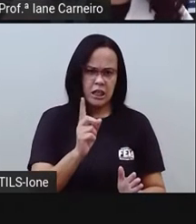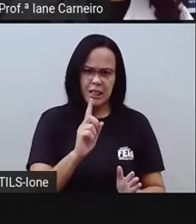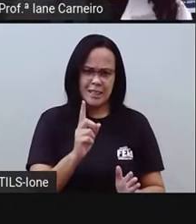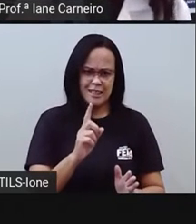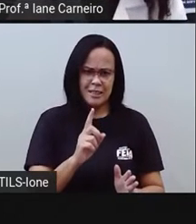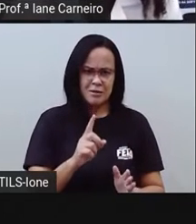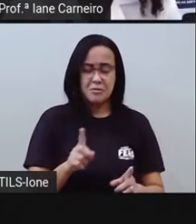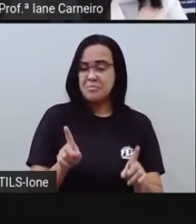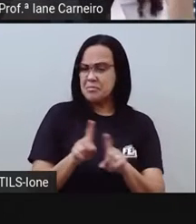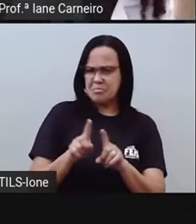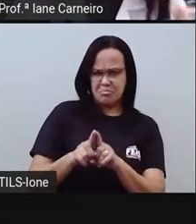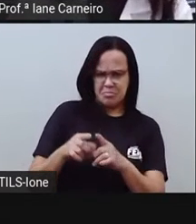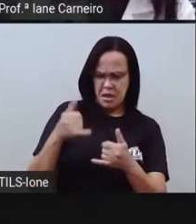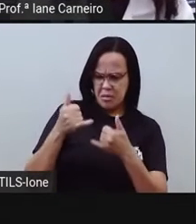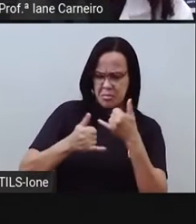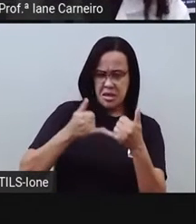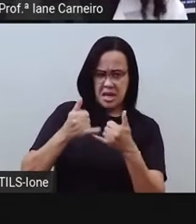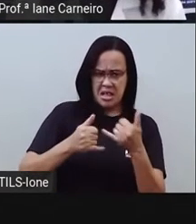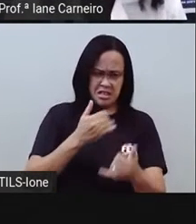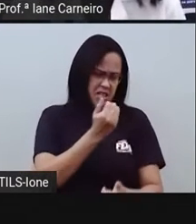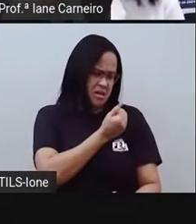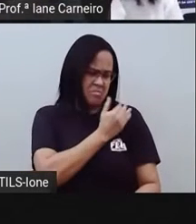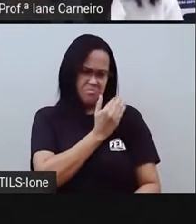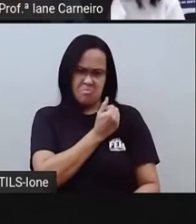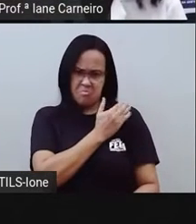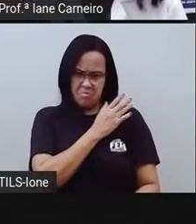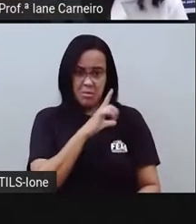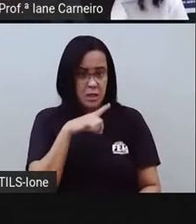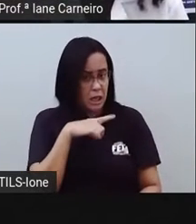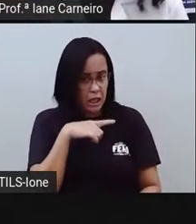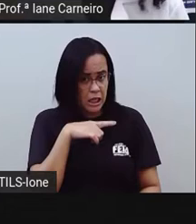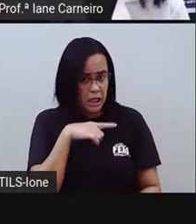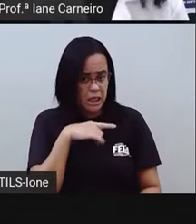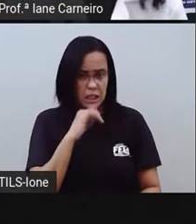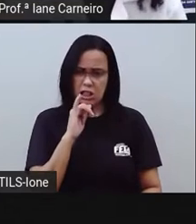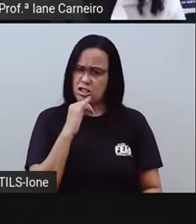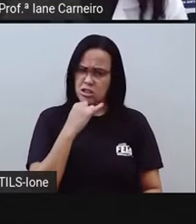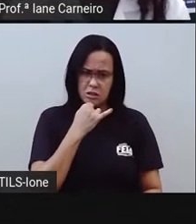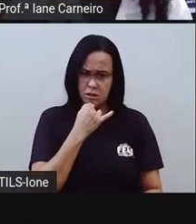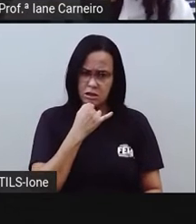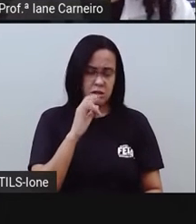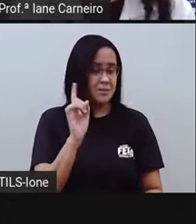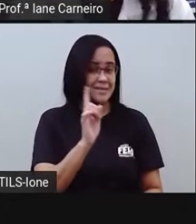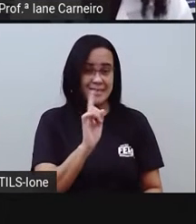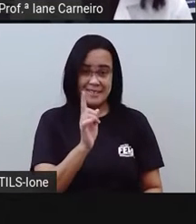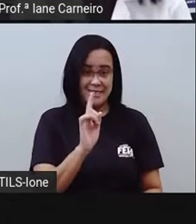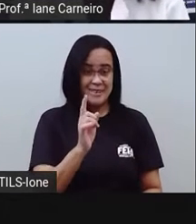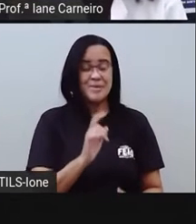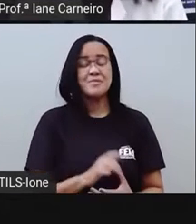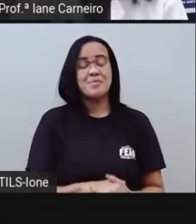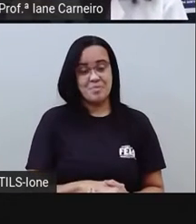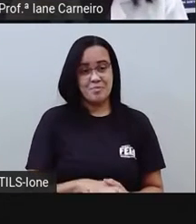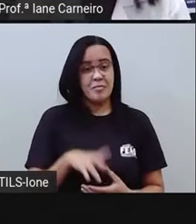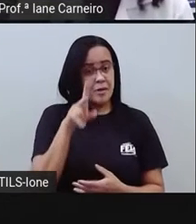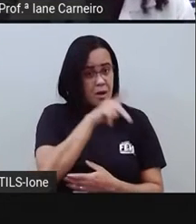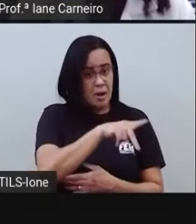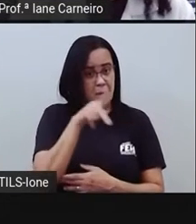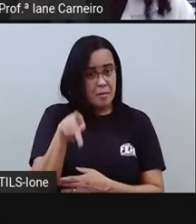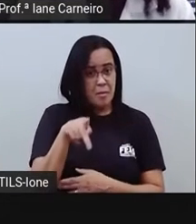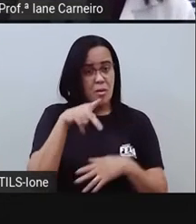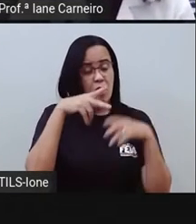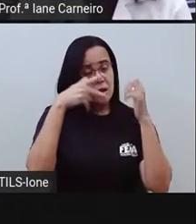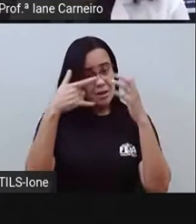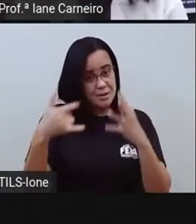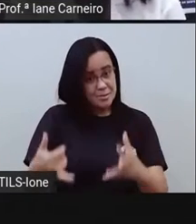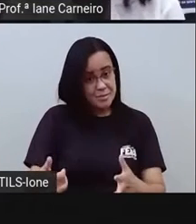brincadeira desagradável para deixar o outro triste, né? E a Pró costuma falar, eu falo sempre com minha filha, que a